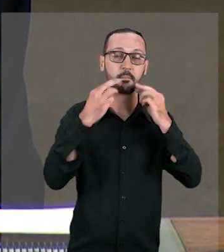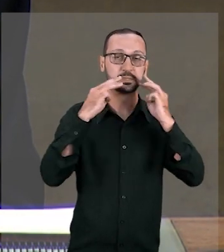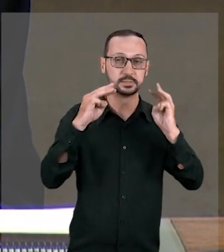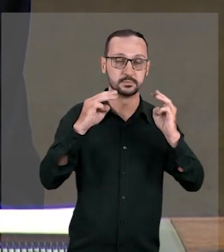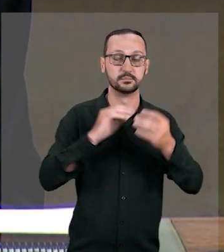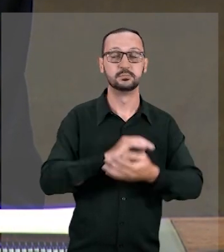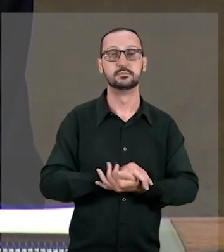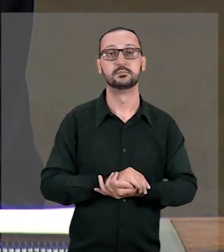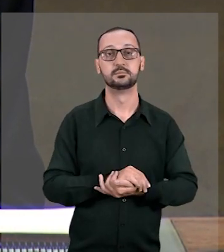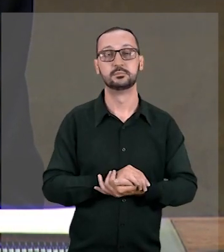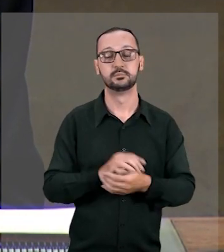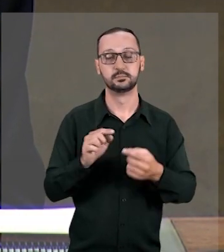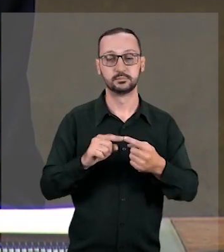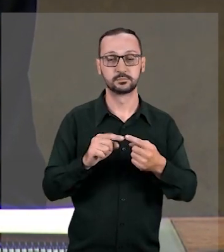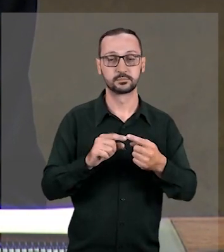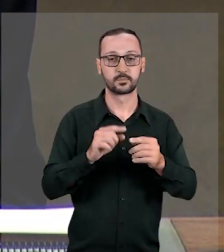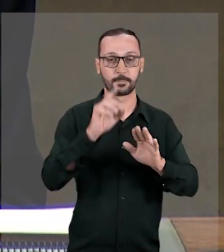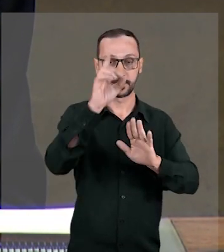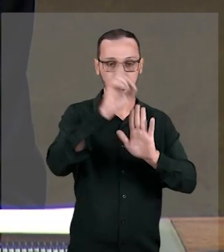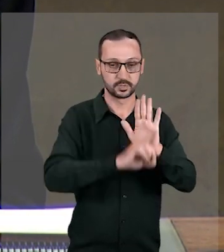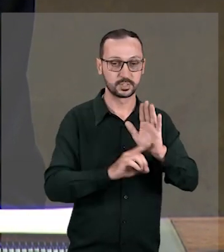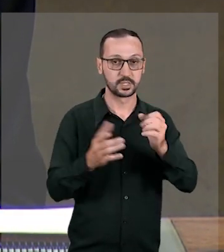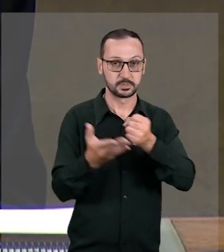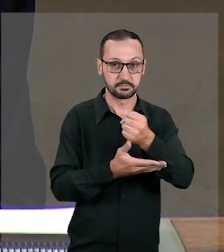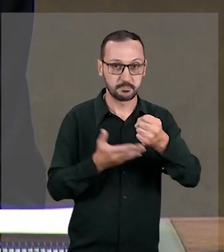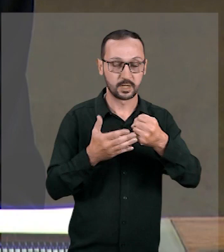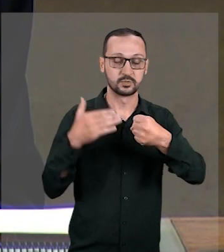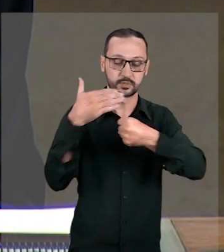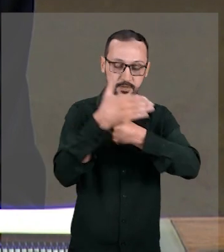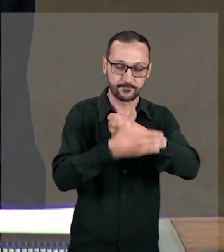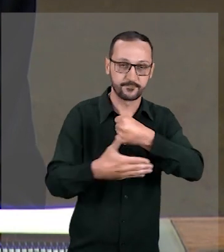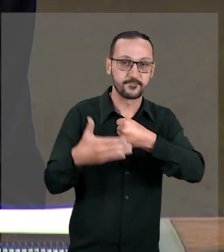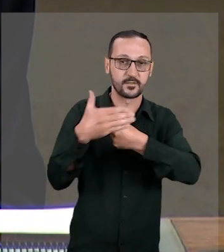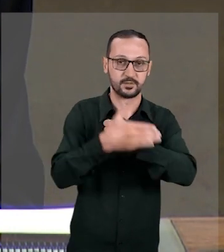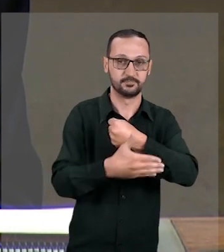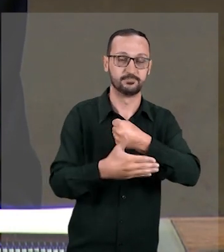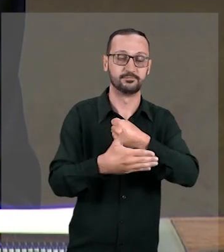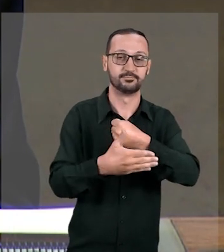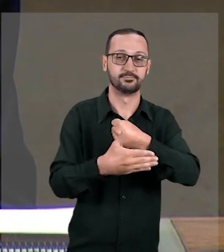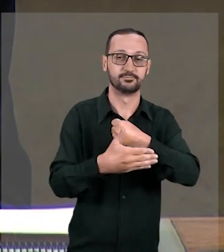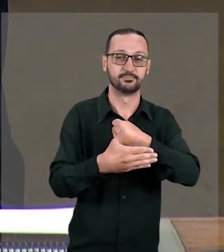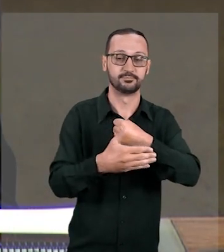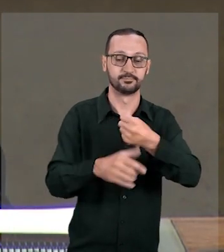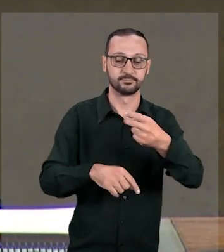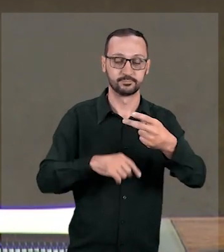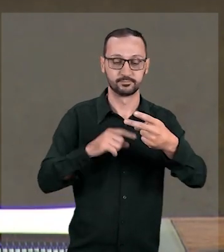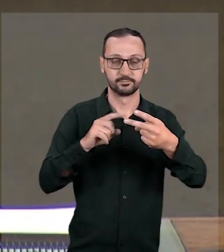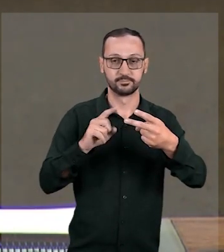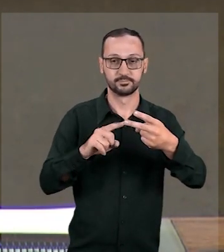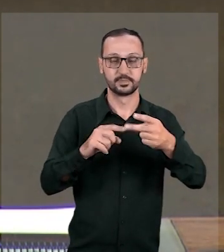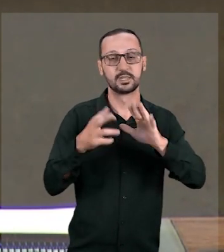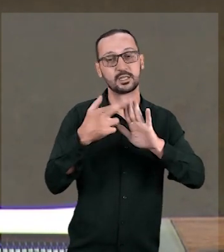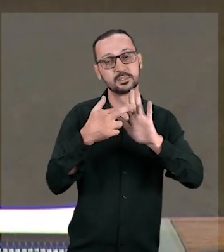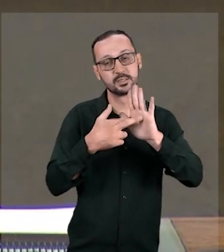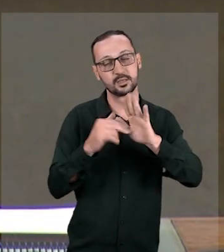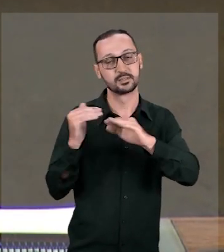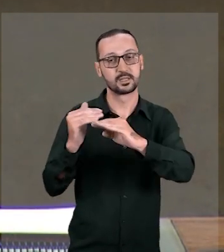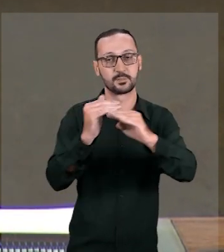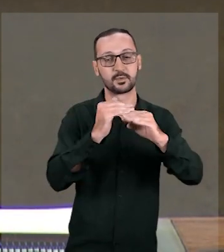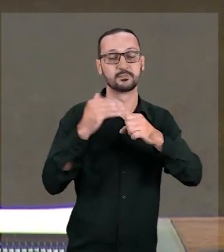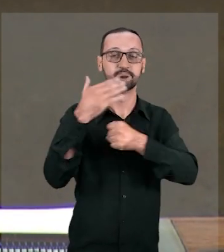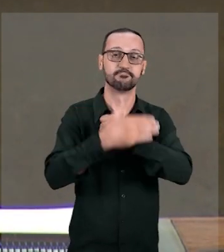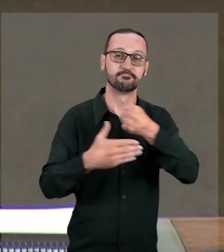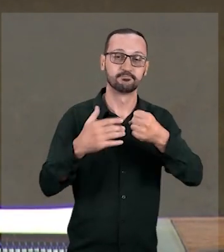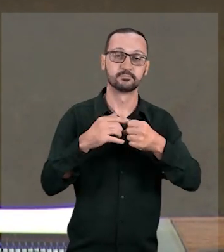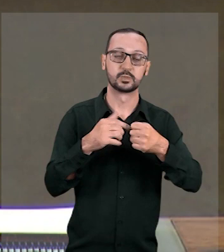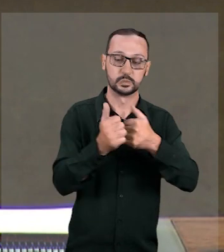democracia: proteger os direitos fundamentais e proteger as regras do jogo democrático.